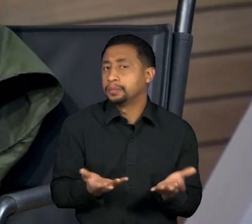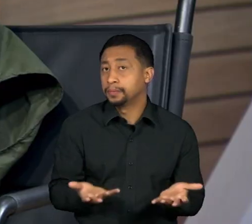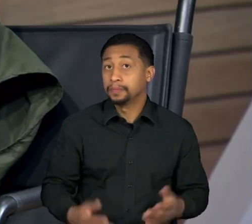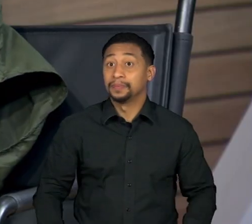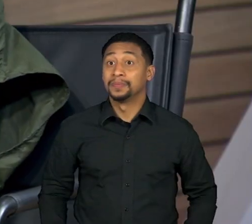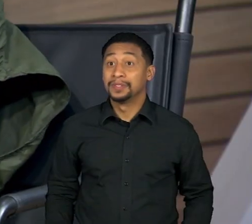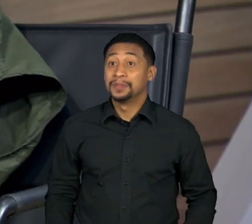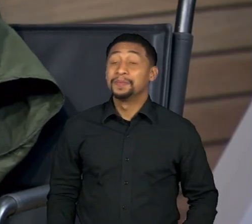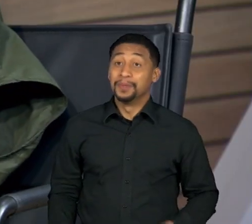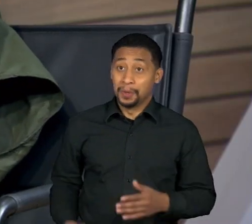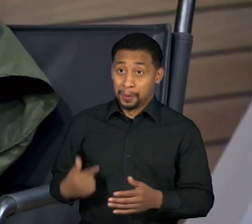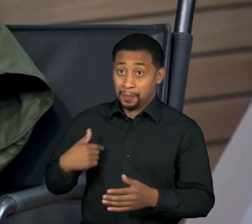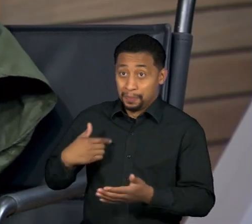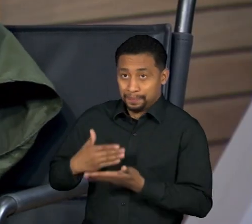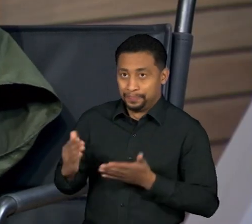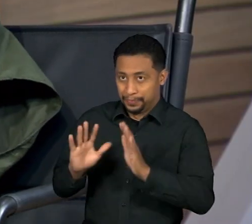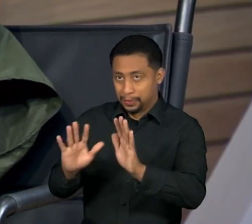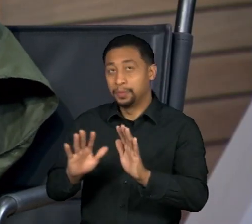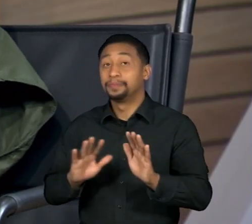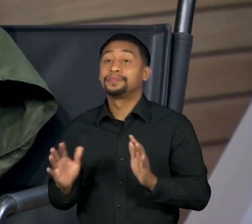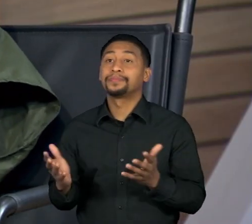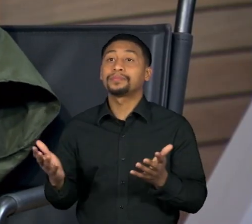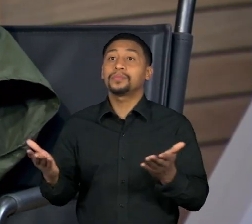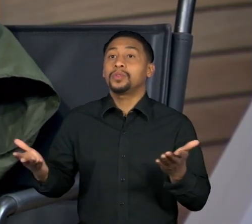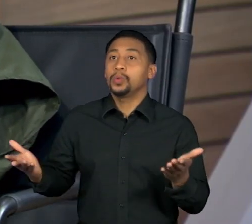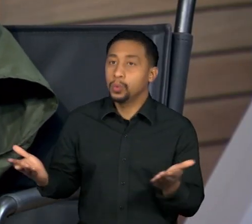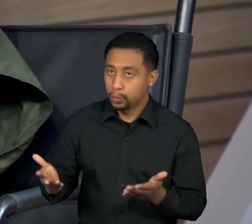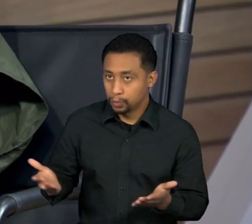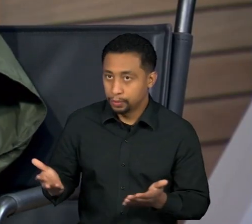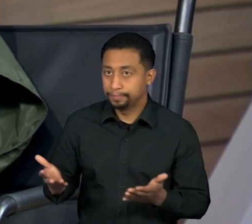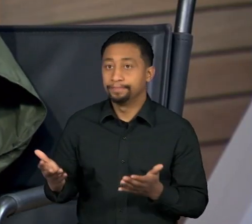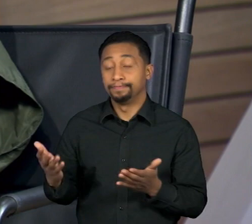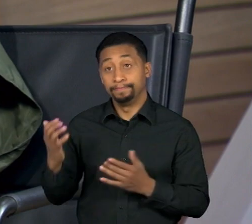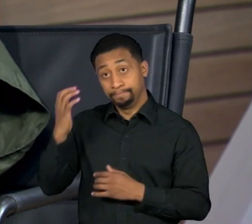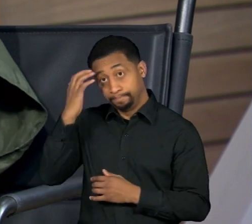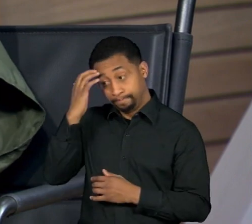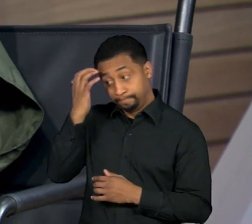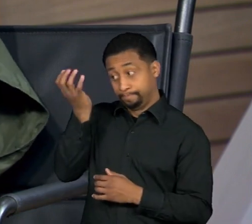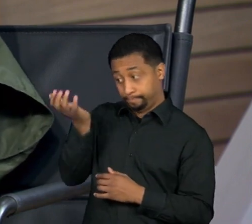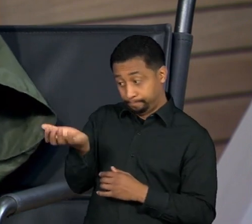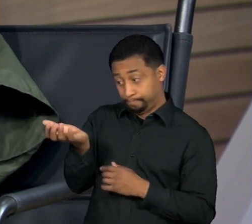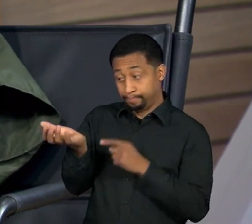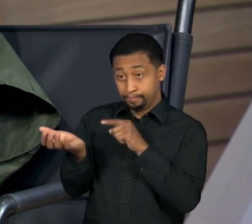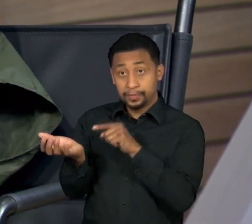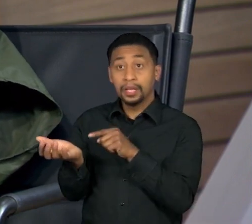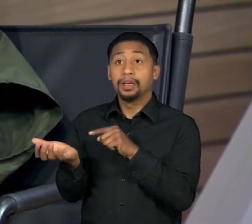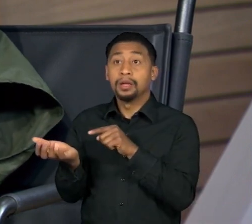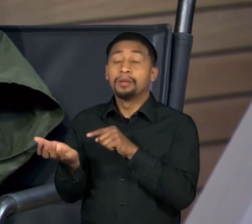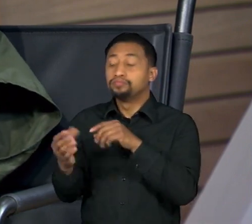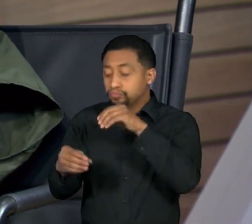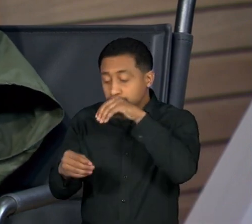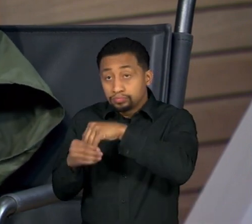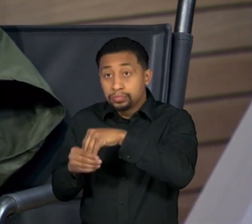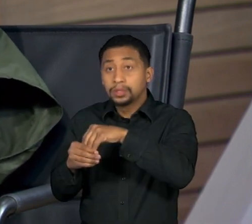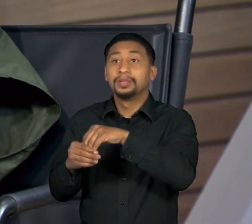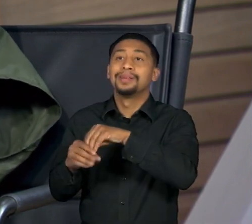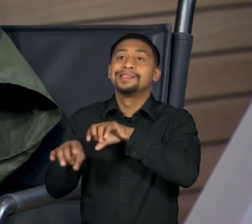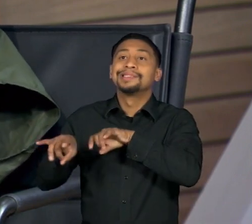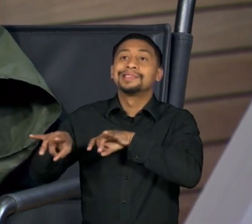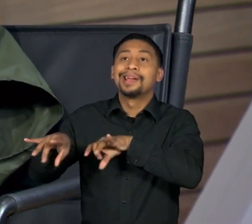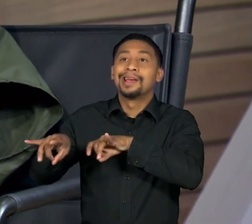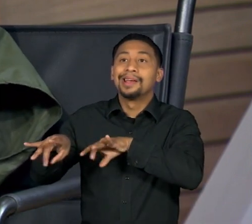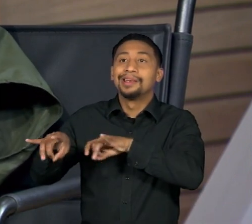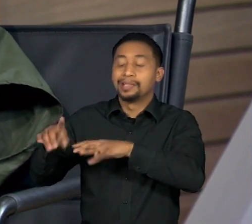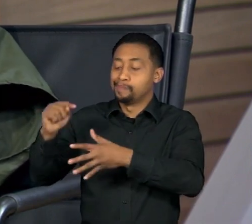por mim? Pode ser. Bom, a inteligência artificial hoje, quando nós estamos falando de uma determinada técnica, né? Tem várias técnicas, tem